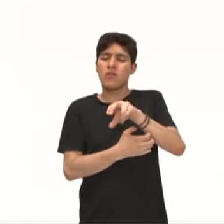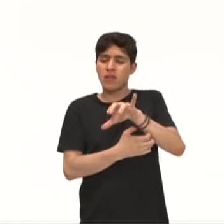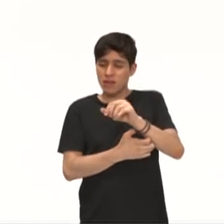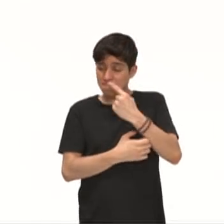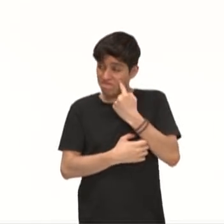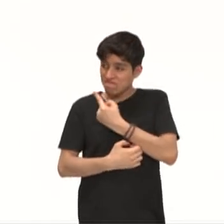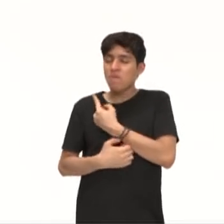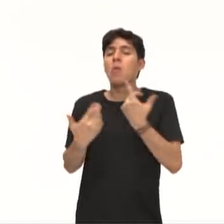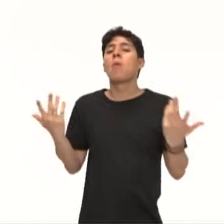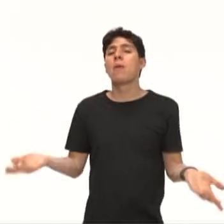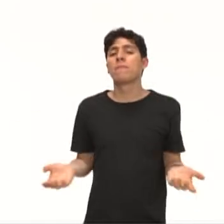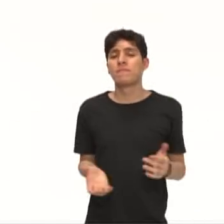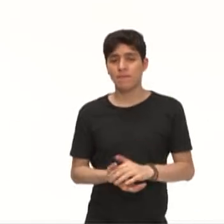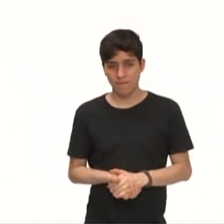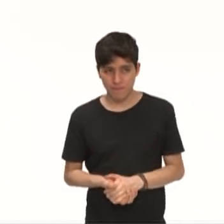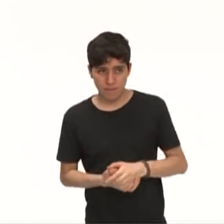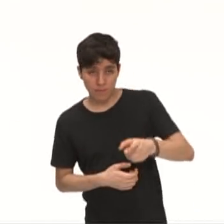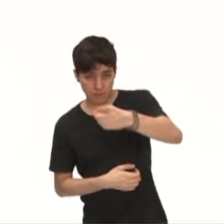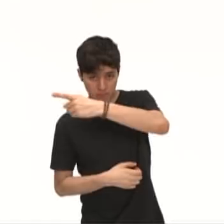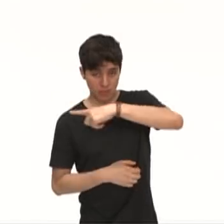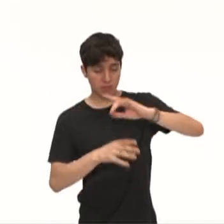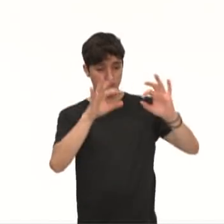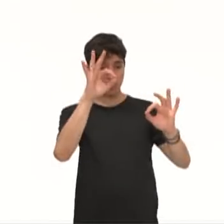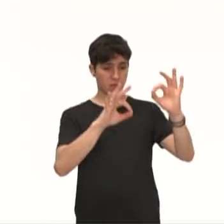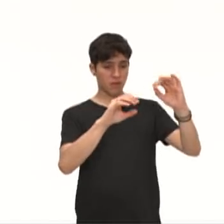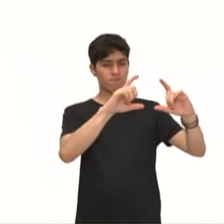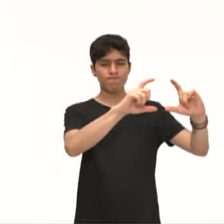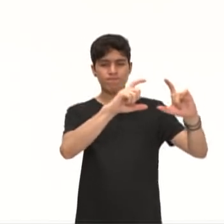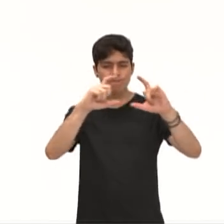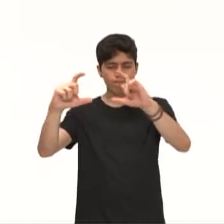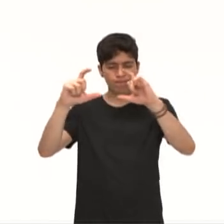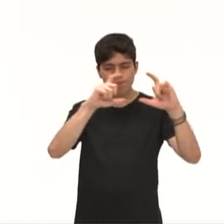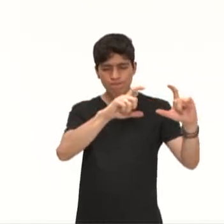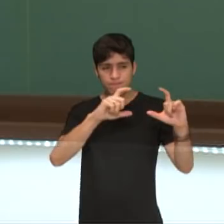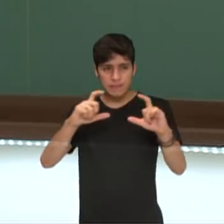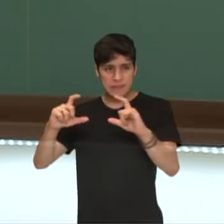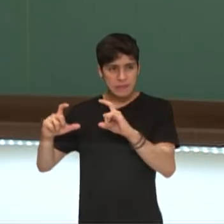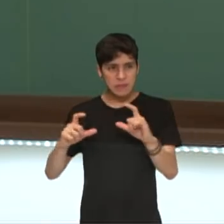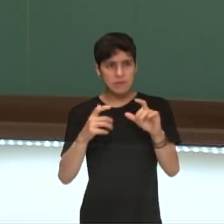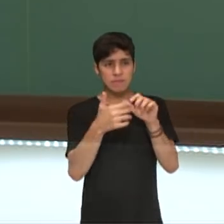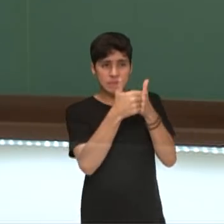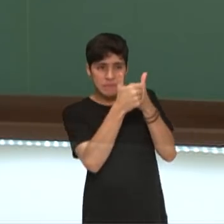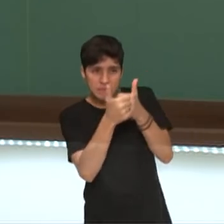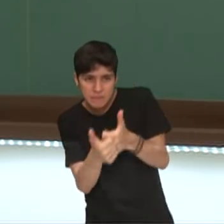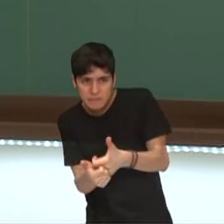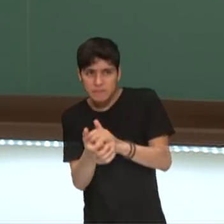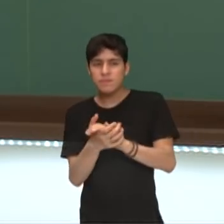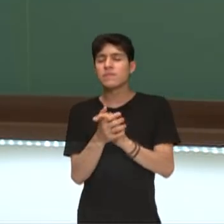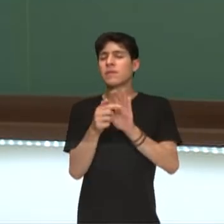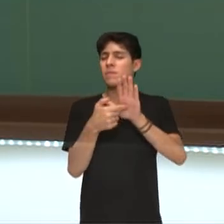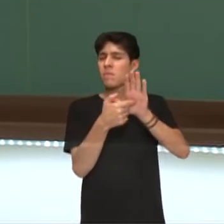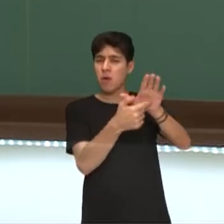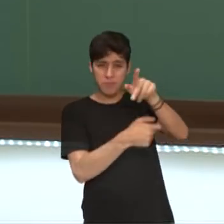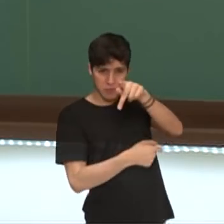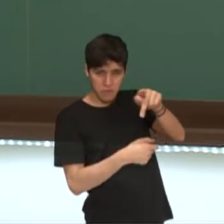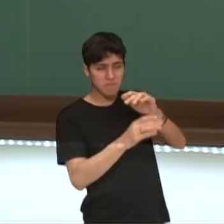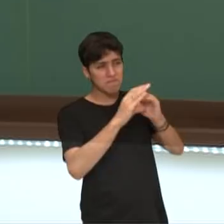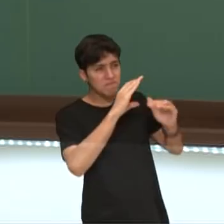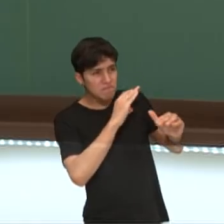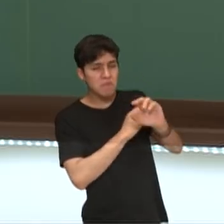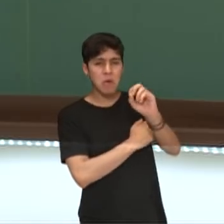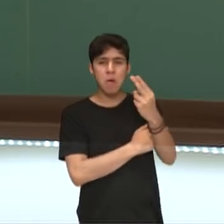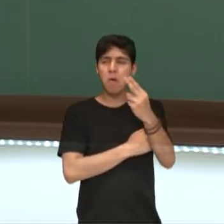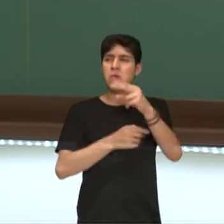vez iônica. Para isso, monte as ligações com a fórmula de Lewis em seu caderno. Aí você vai mostrar lá para o teu professor em sala de aula ou pelo Classroom,